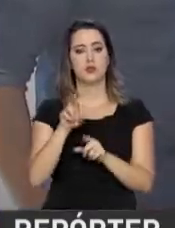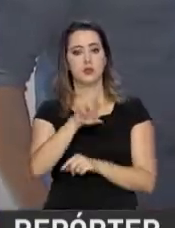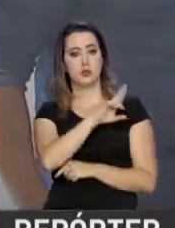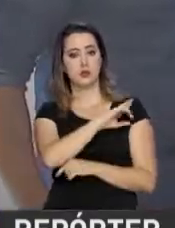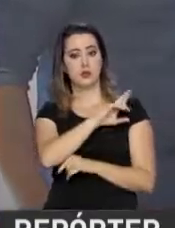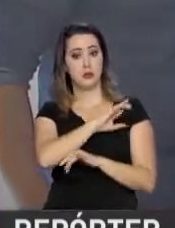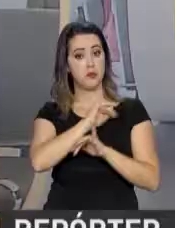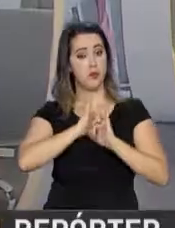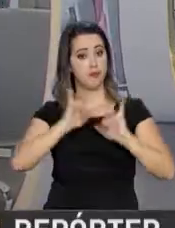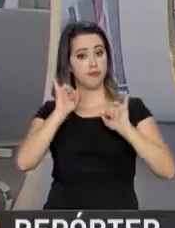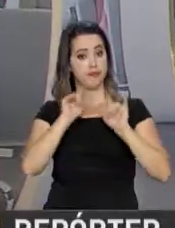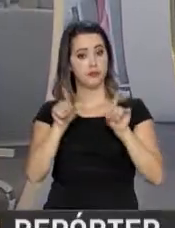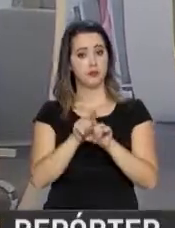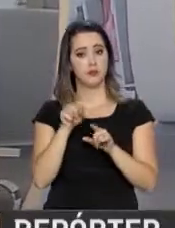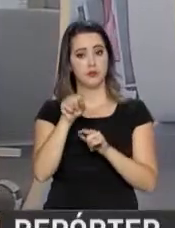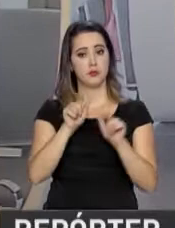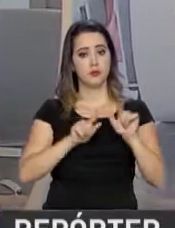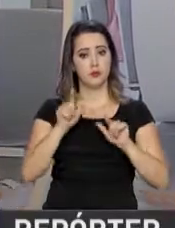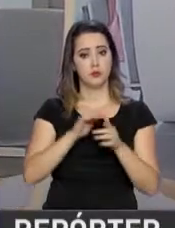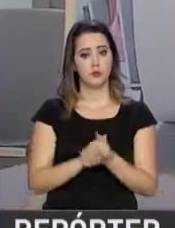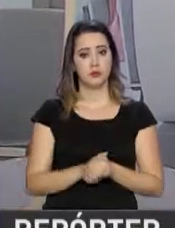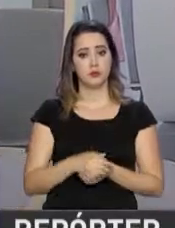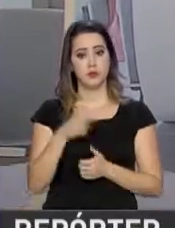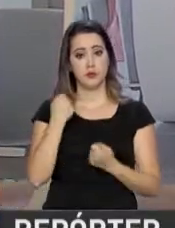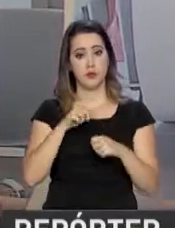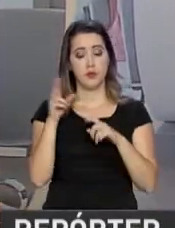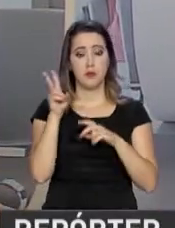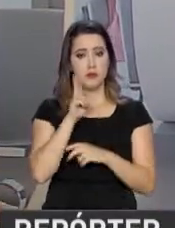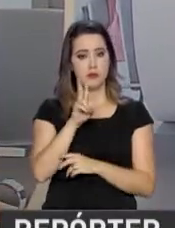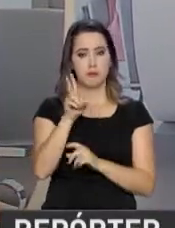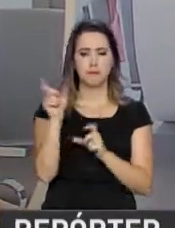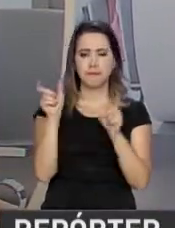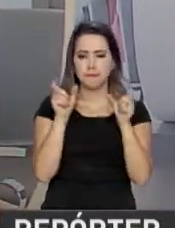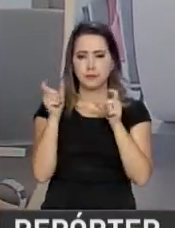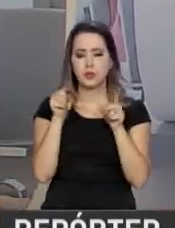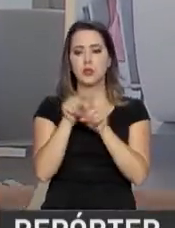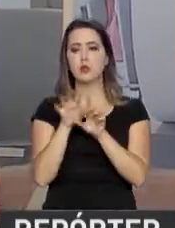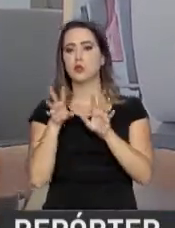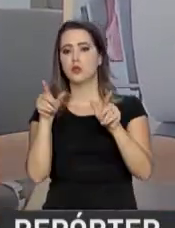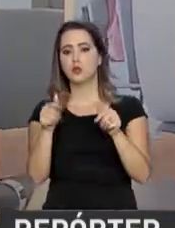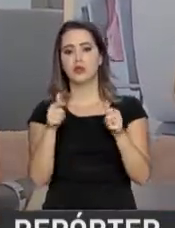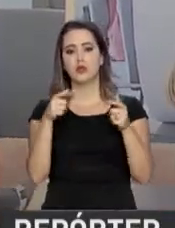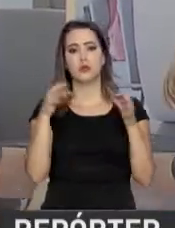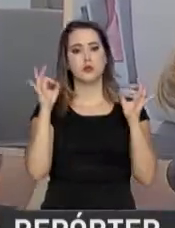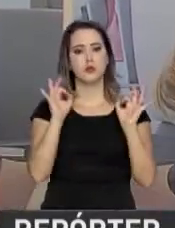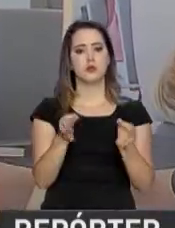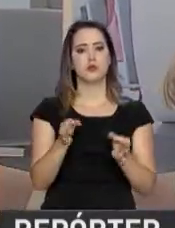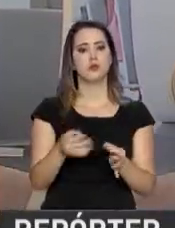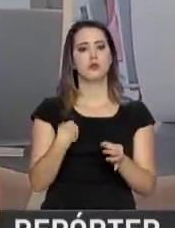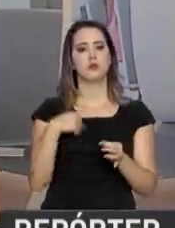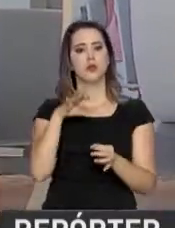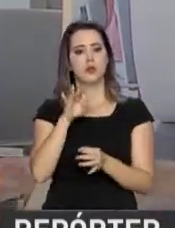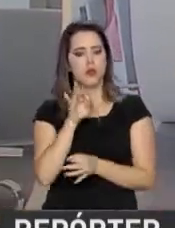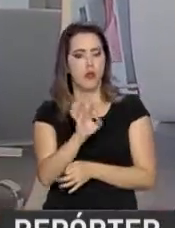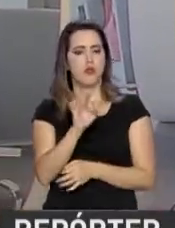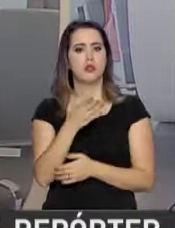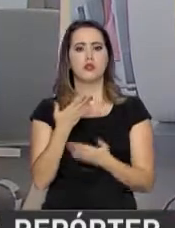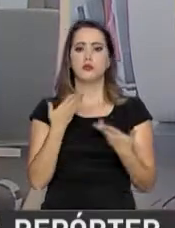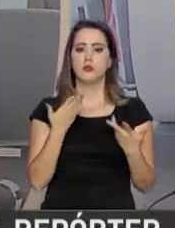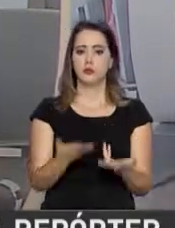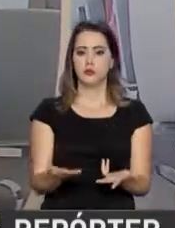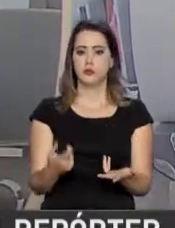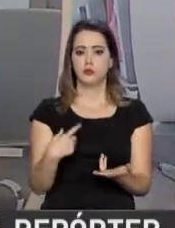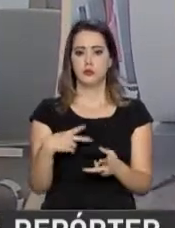marketing da empresa ficou atento aos clientes para poder ver se eles são tudo tudo certo já foram atendidos